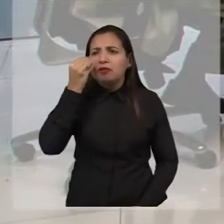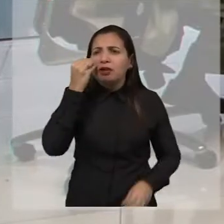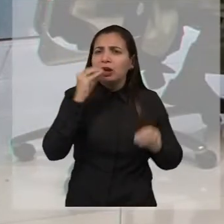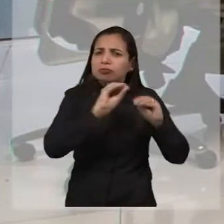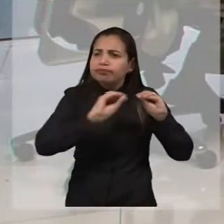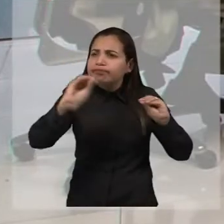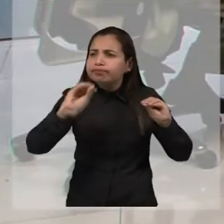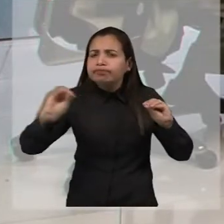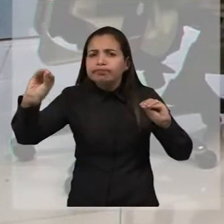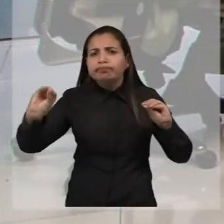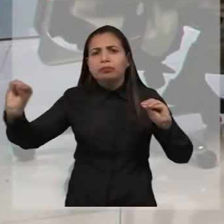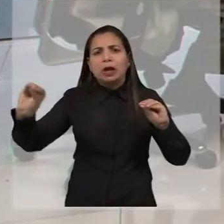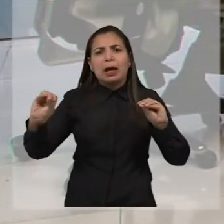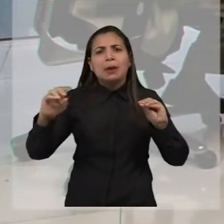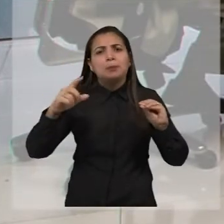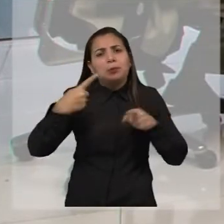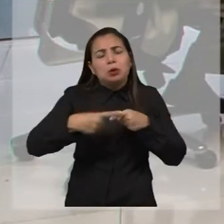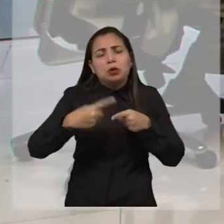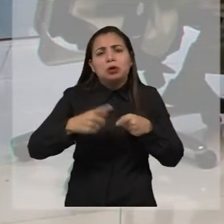presídios?